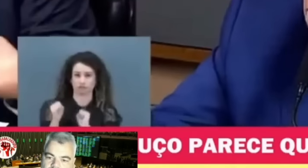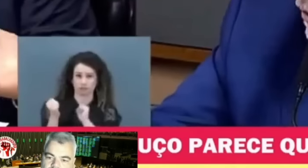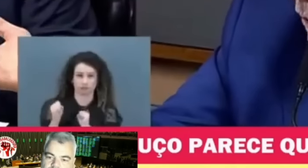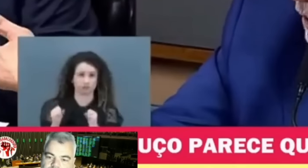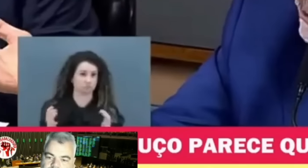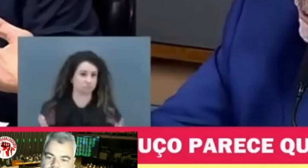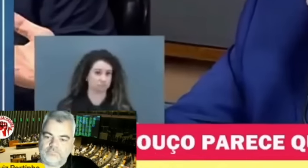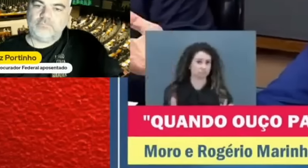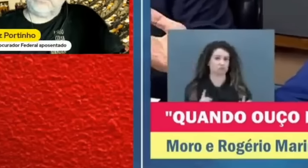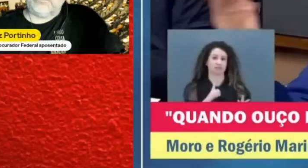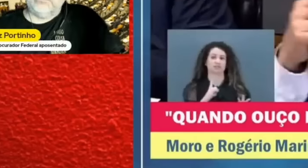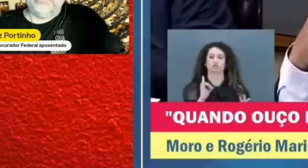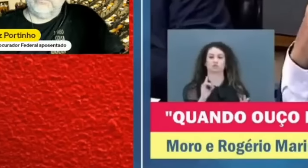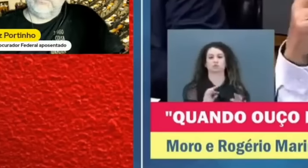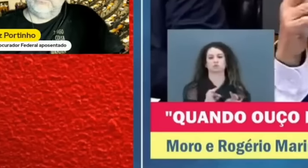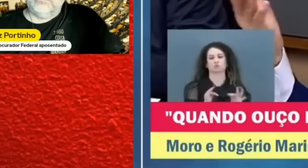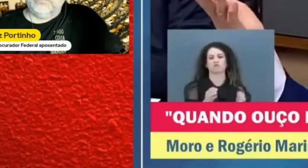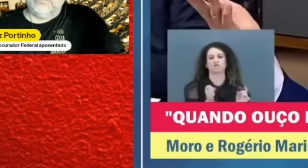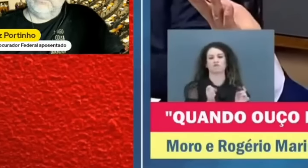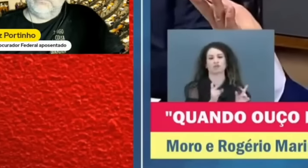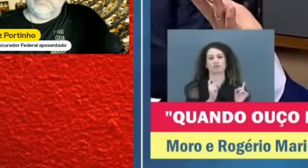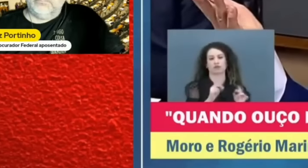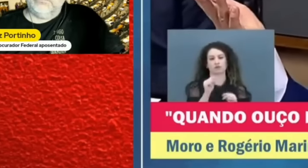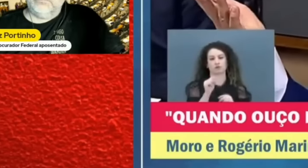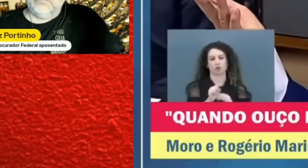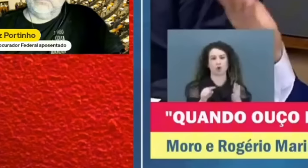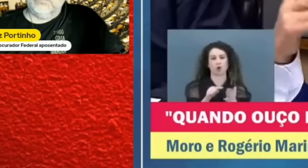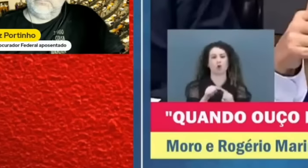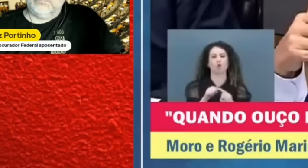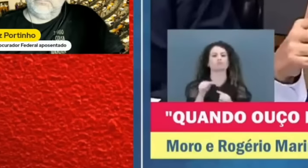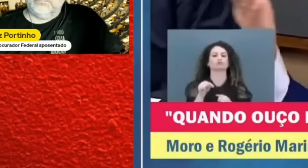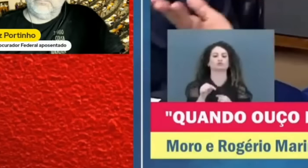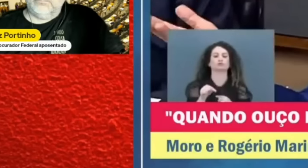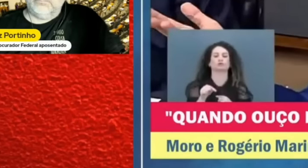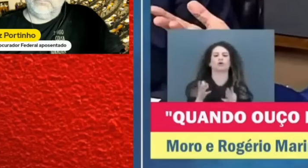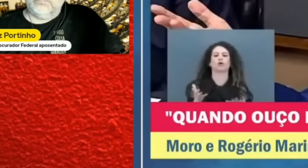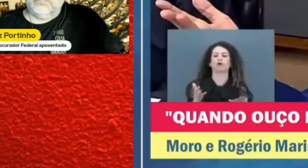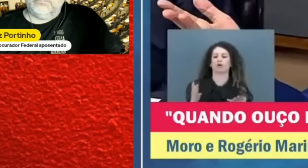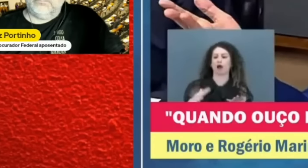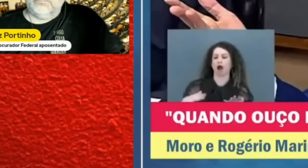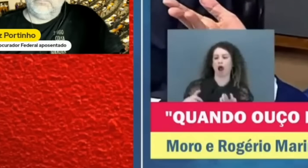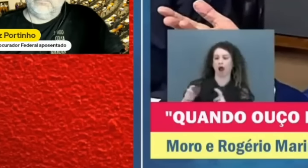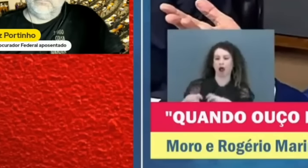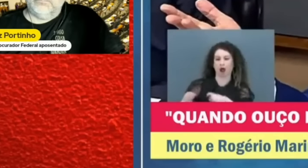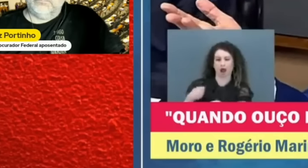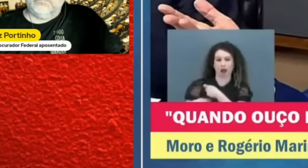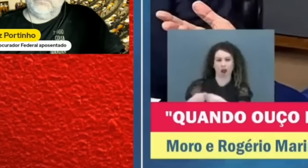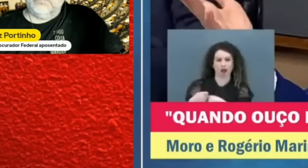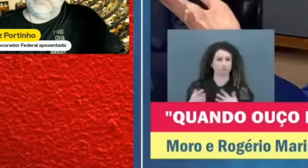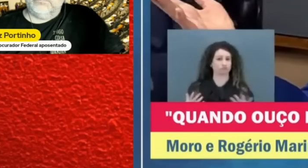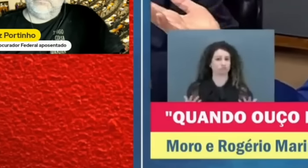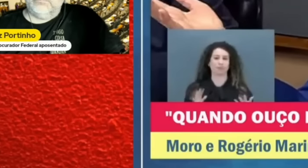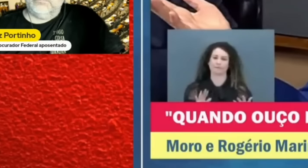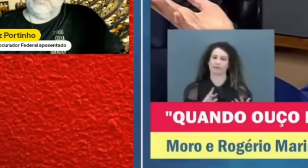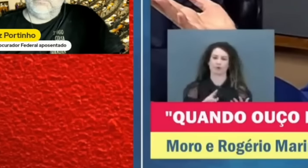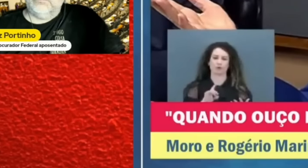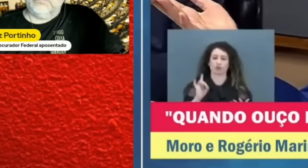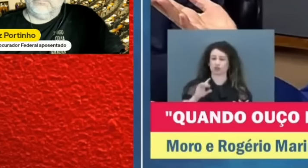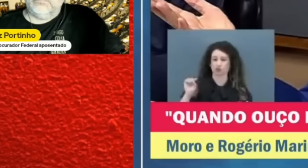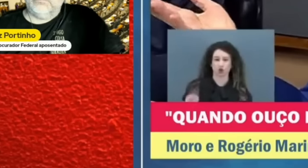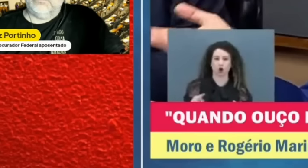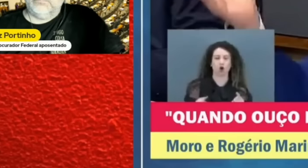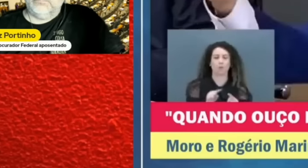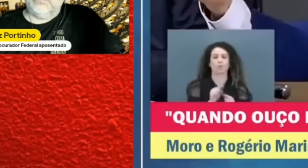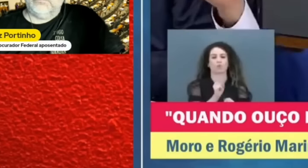vendedor de comodes e eu bato palma no nosso agronegócio só que ele sabe que isso não é suficiente para sustentar uma nação de mais de 200 milhões